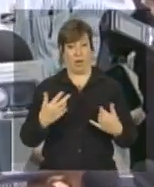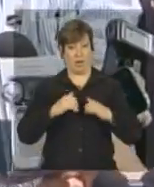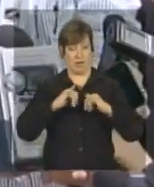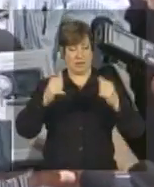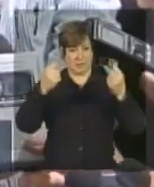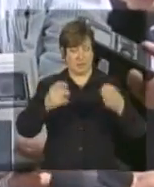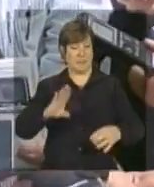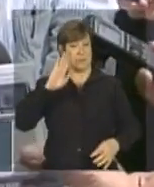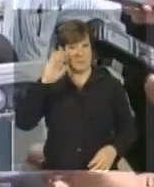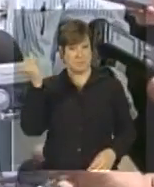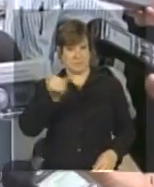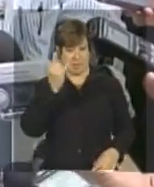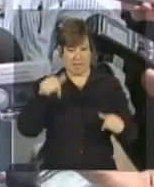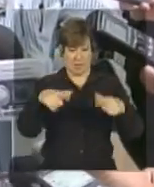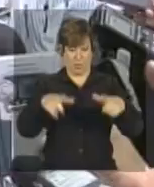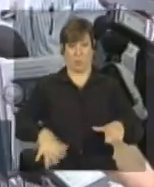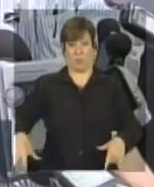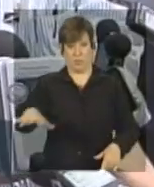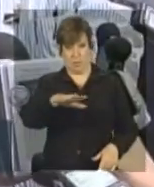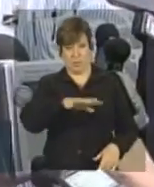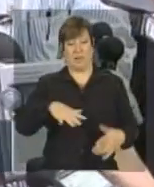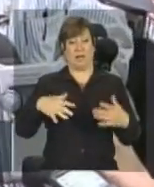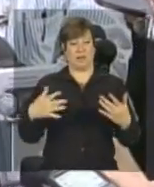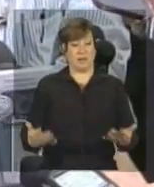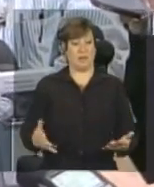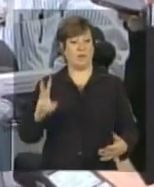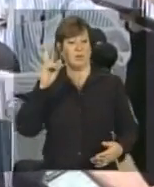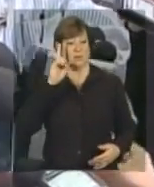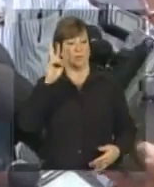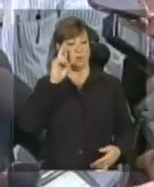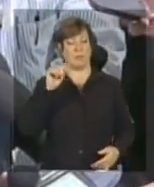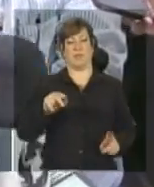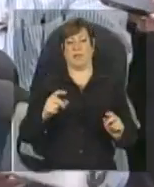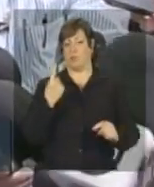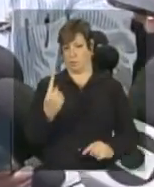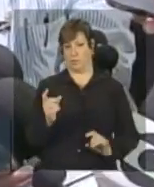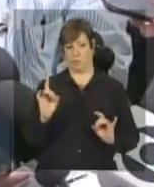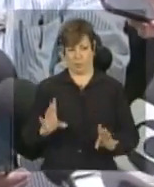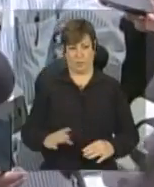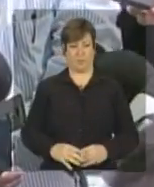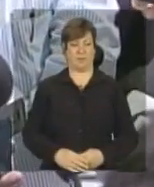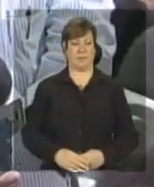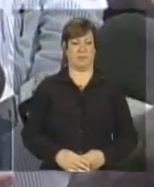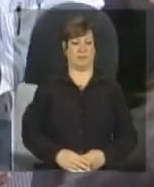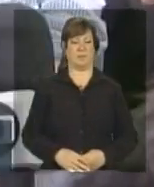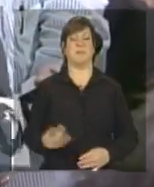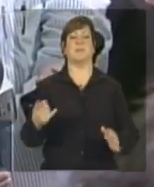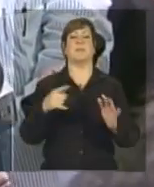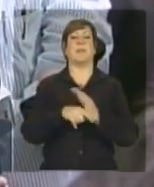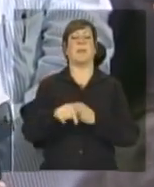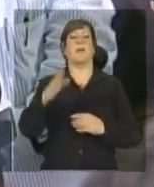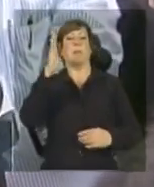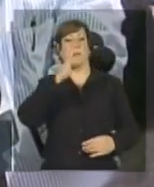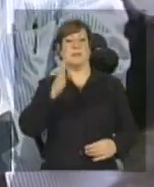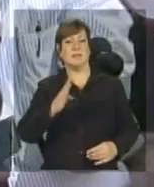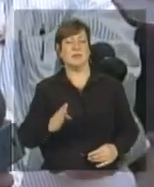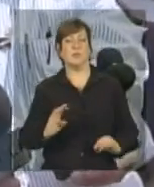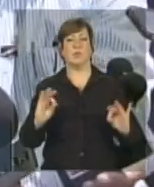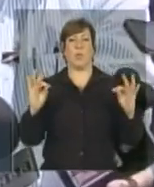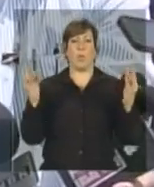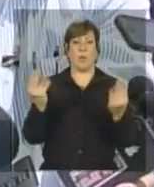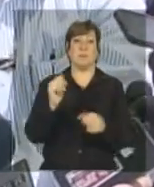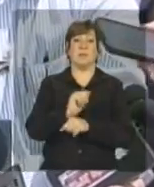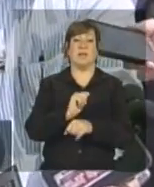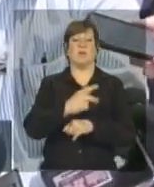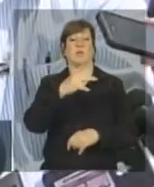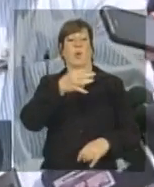dando muita importância aqui para a região. Então, uma questãozinha. Olha, o Brasil inteiro está esperando, assim, um ponto de vista